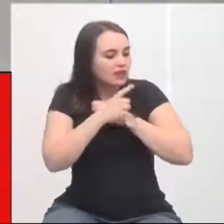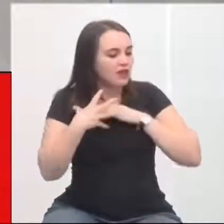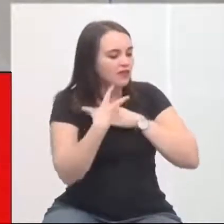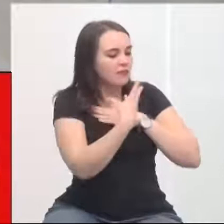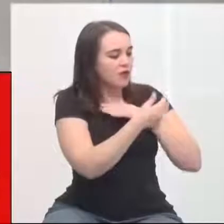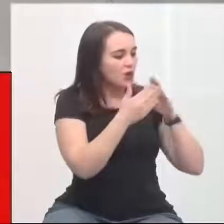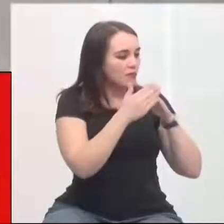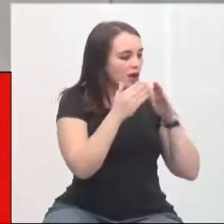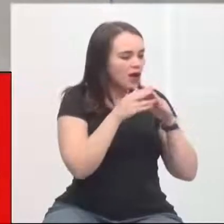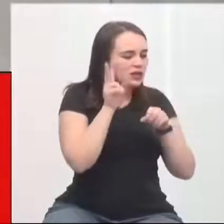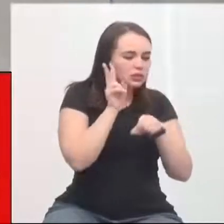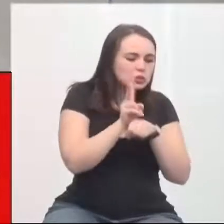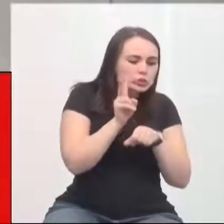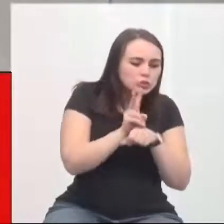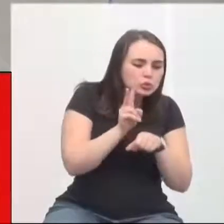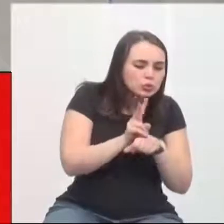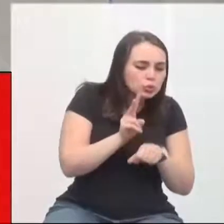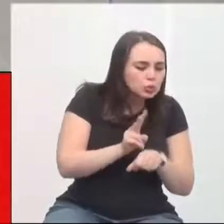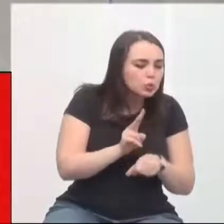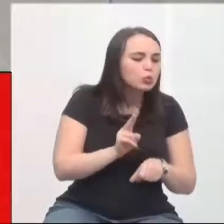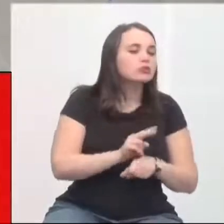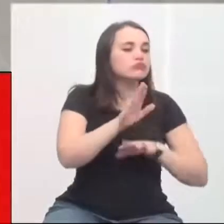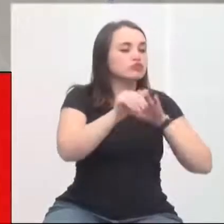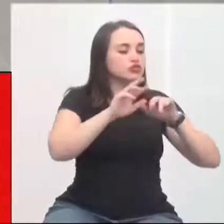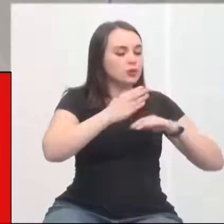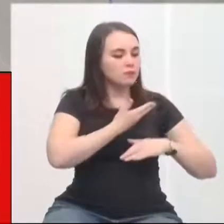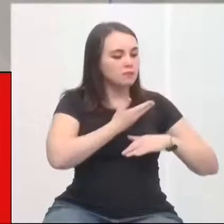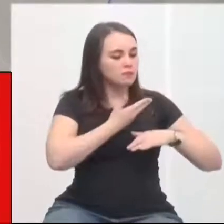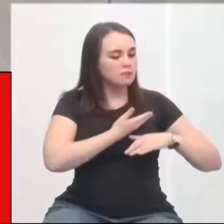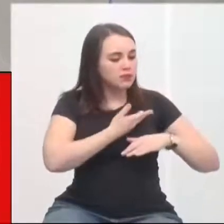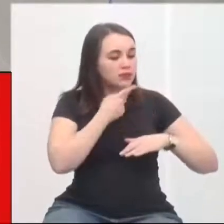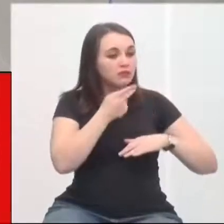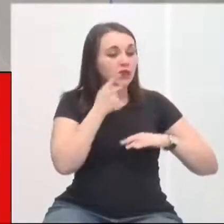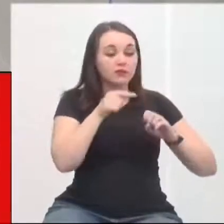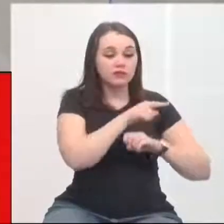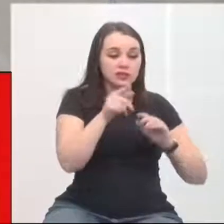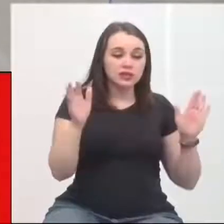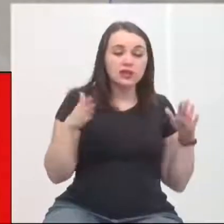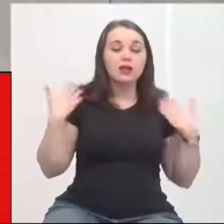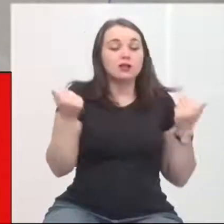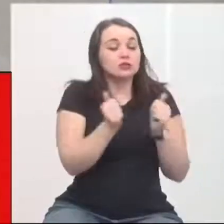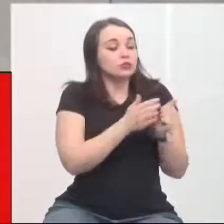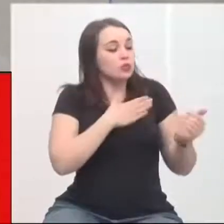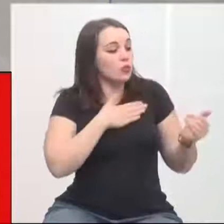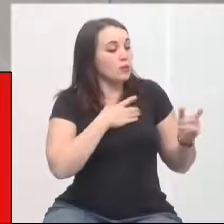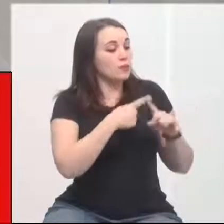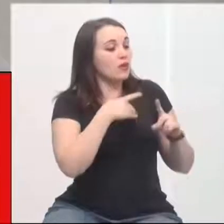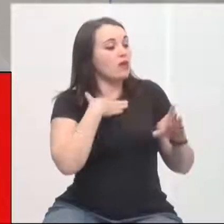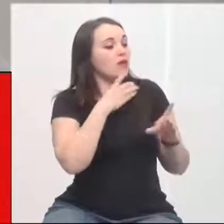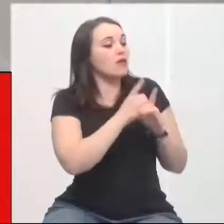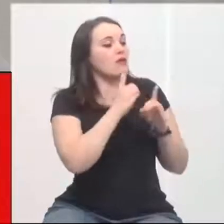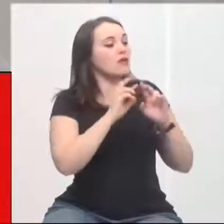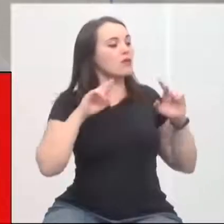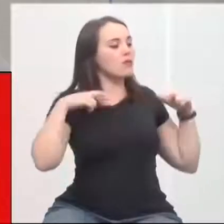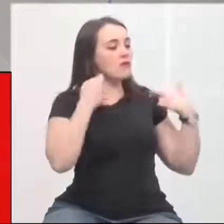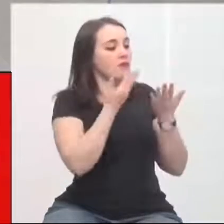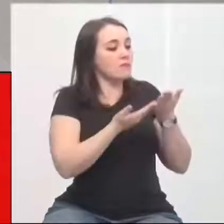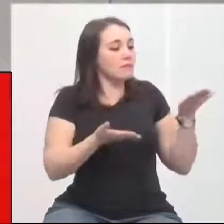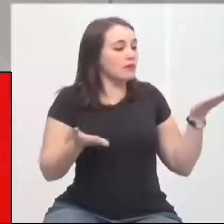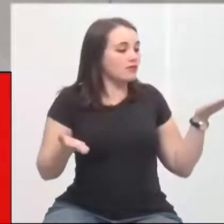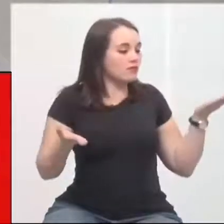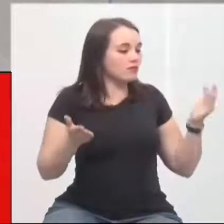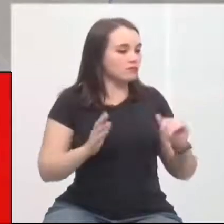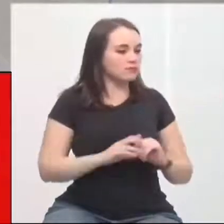casa. Ao chegar, reúne seus amigos e vizinho e diz: alegre-se comigo, pois encontrei minha ovelha